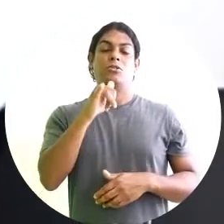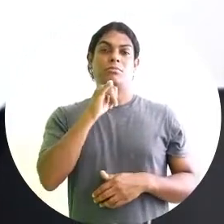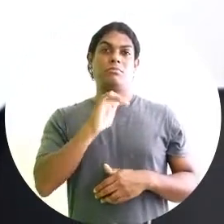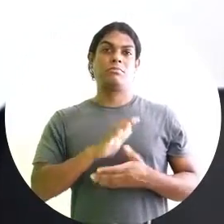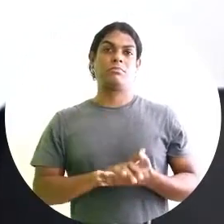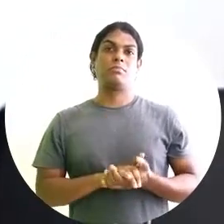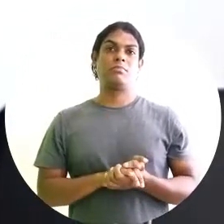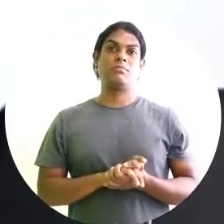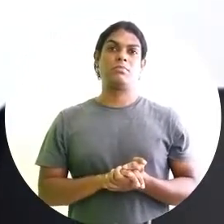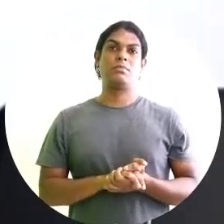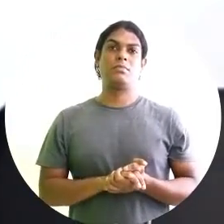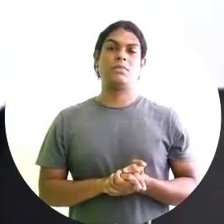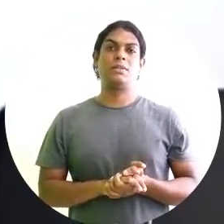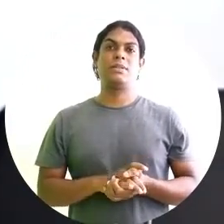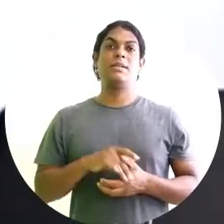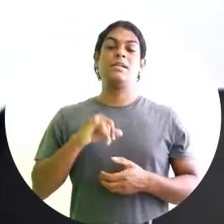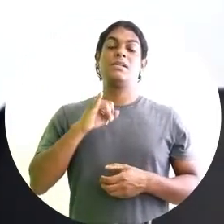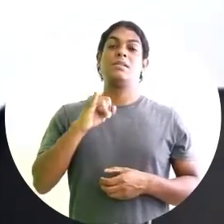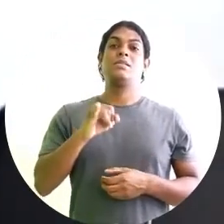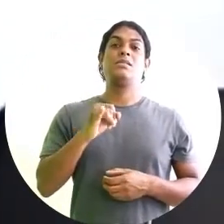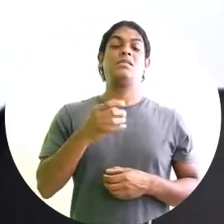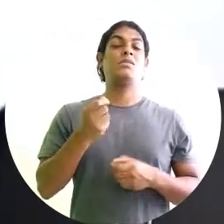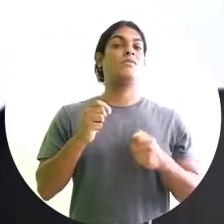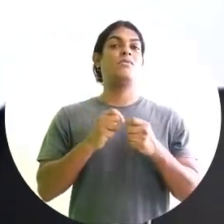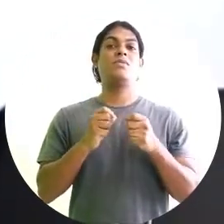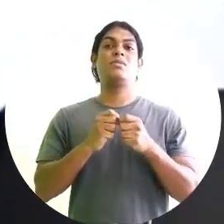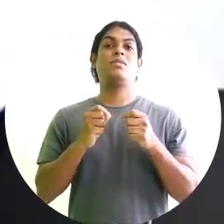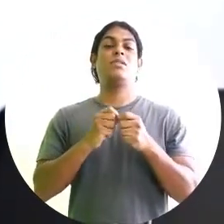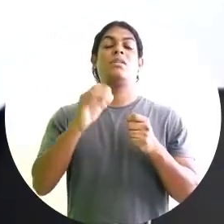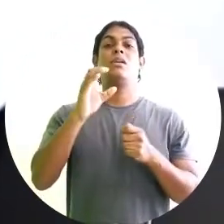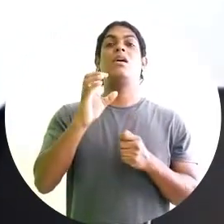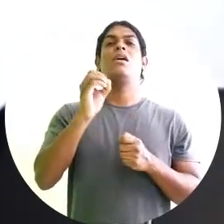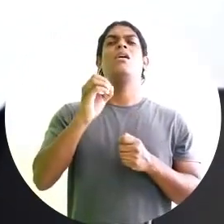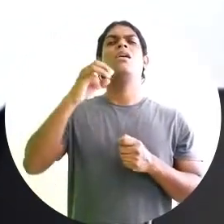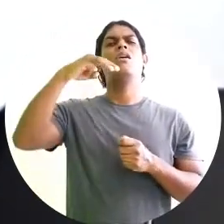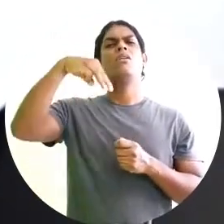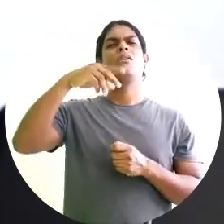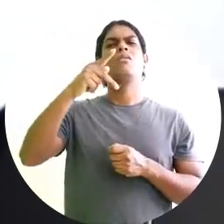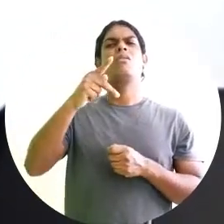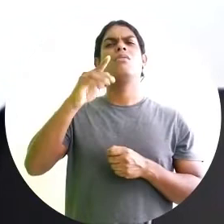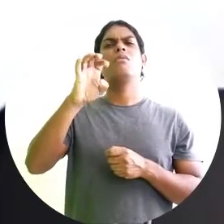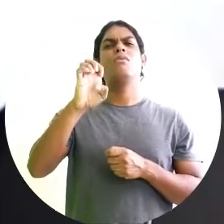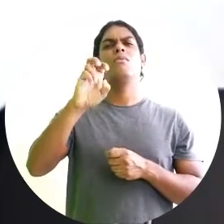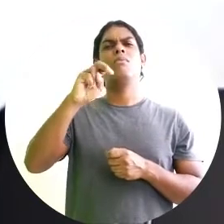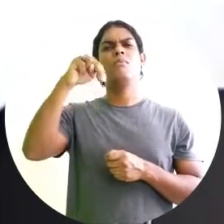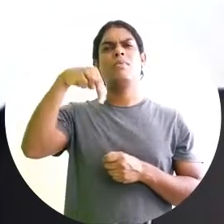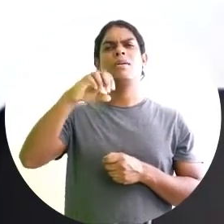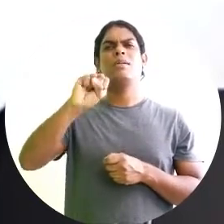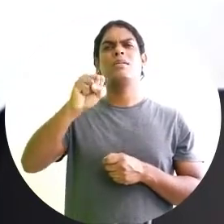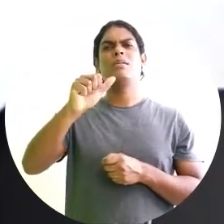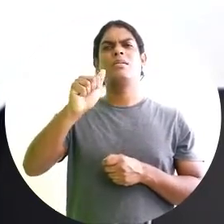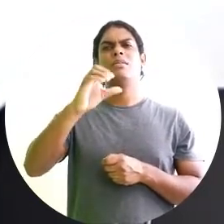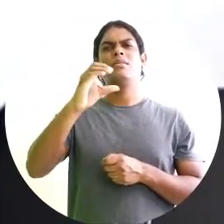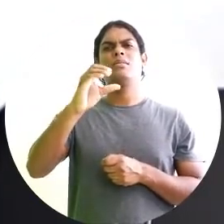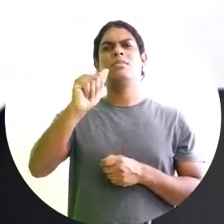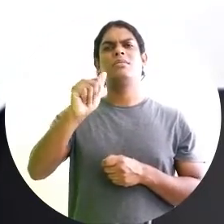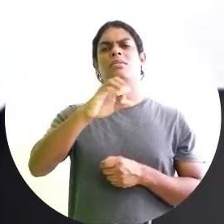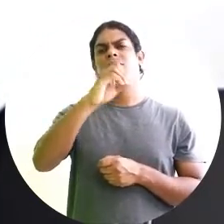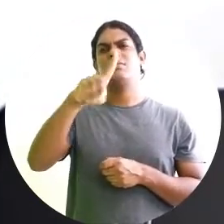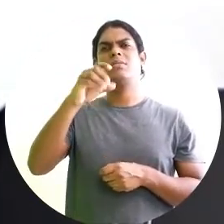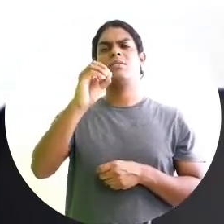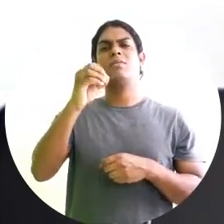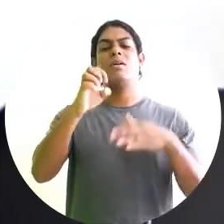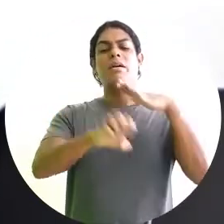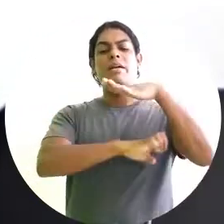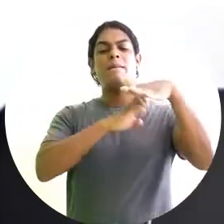caso ultrapasse, não seja feita a compensação, temos que respeitar a compensação, ele deverá pagar as horas